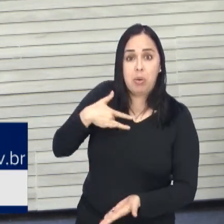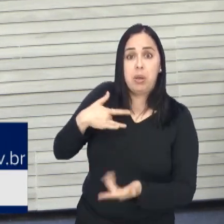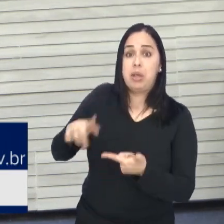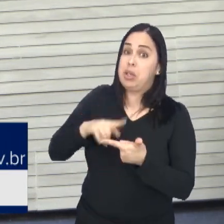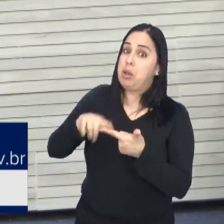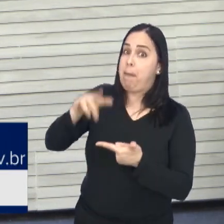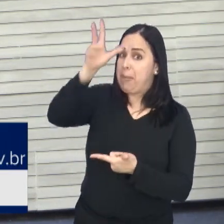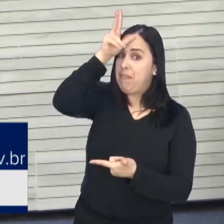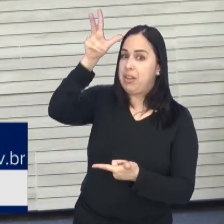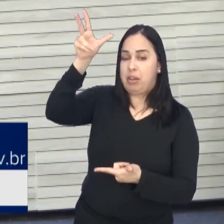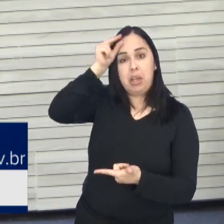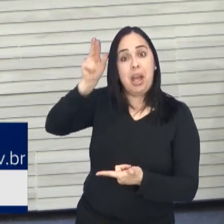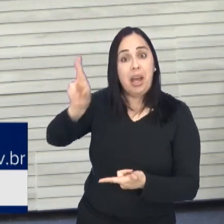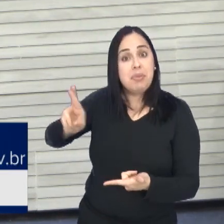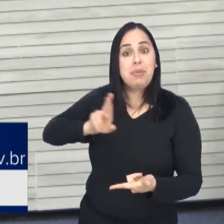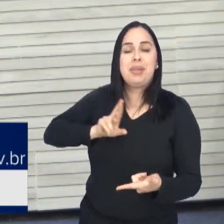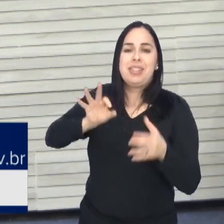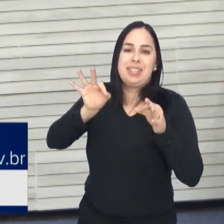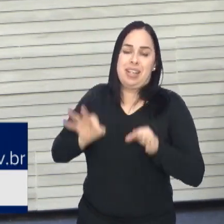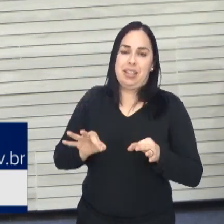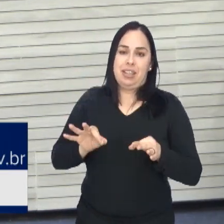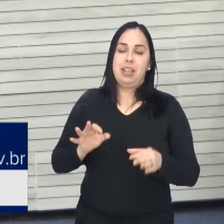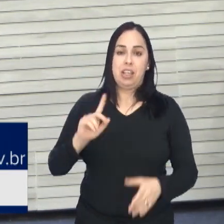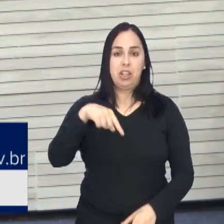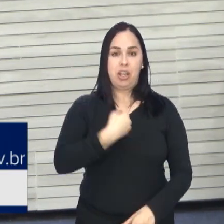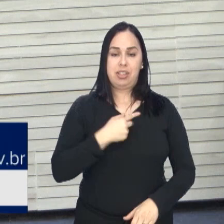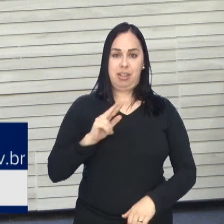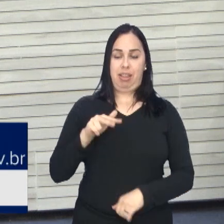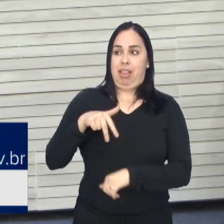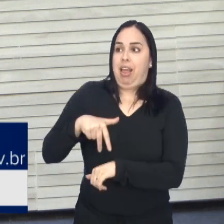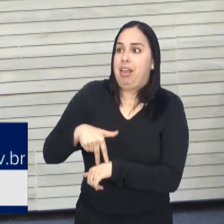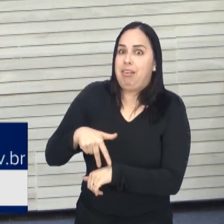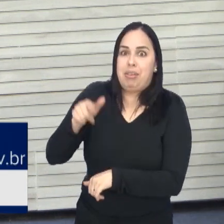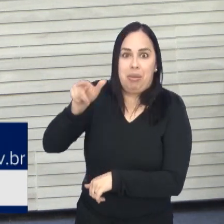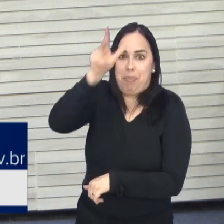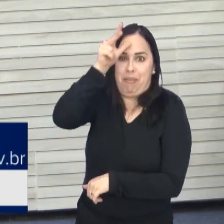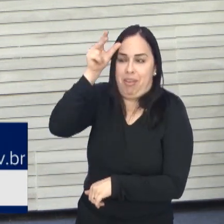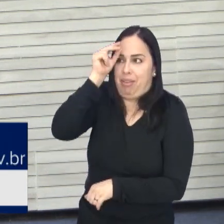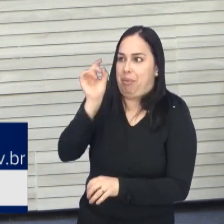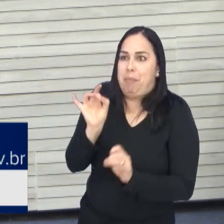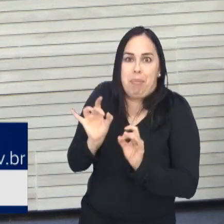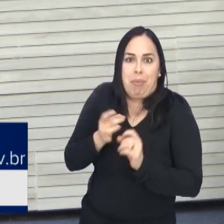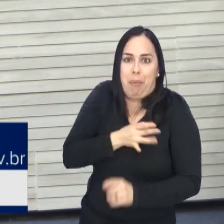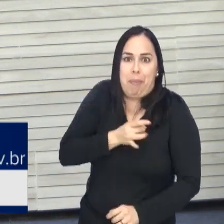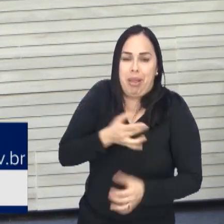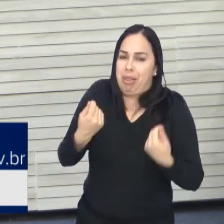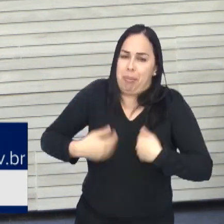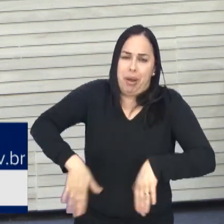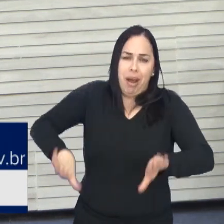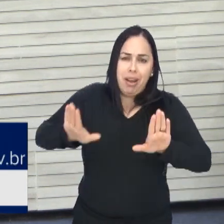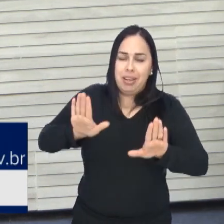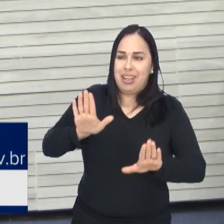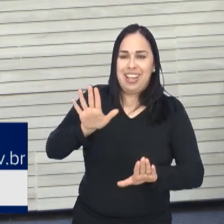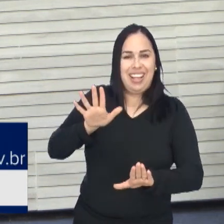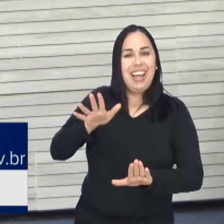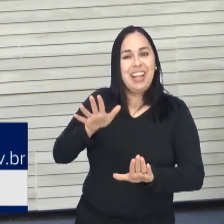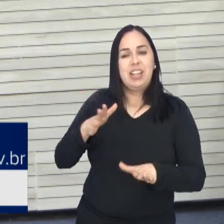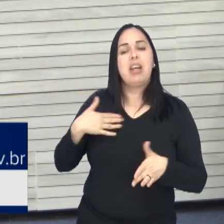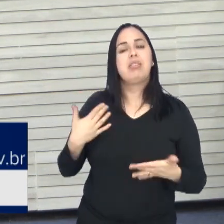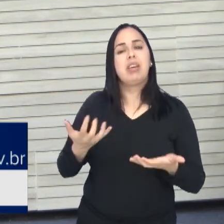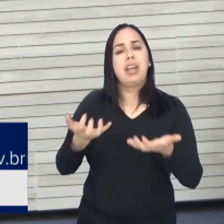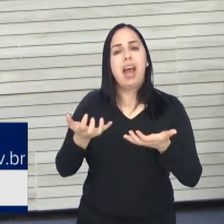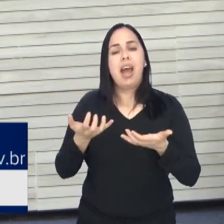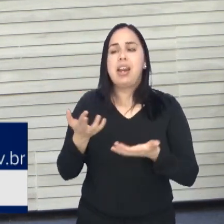prefeito, que nos respondeu que quando a gente vem aqui, ele não precisa ficar com medo, ficar acanhado, não. A gente não morde, a gente quer